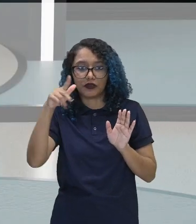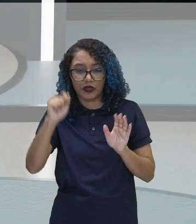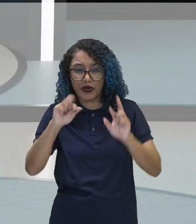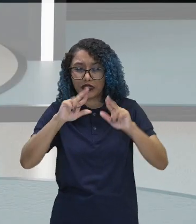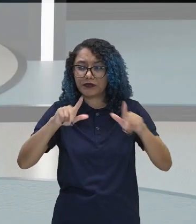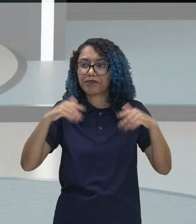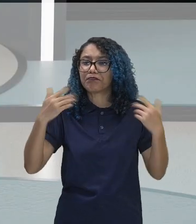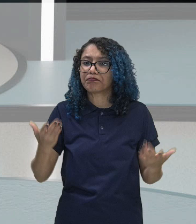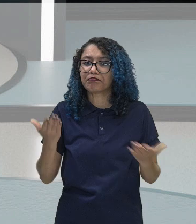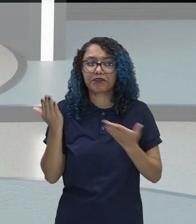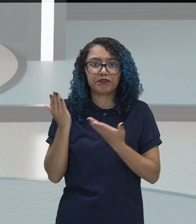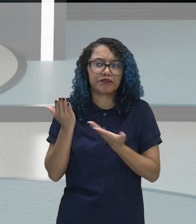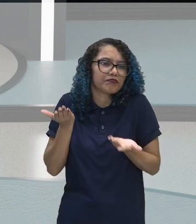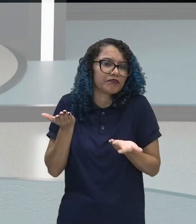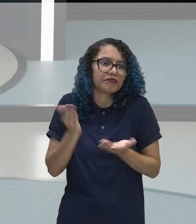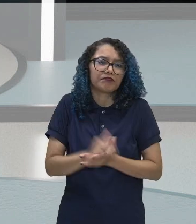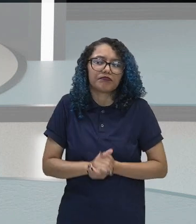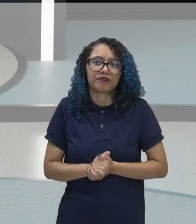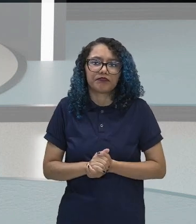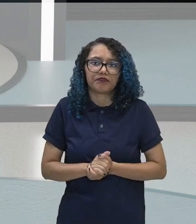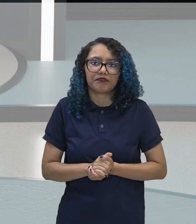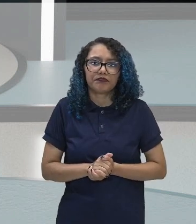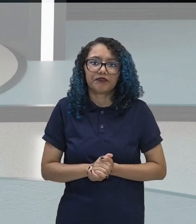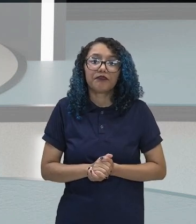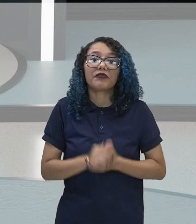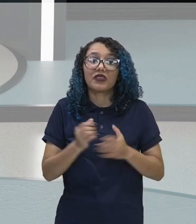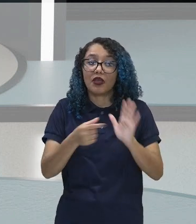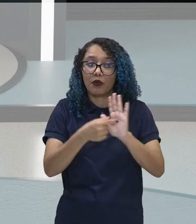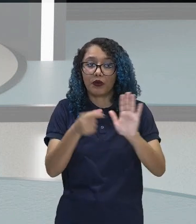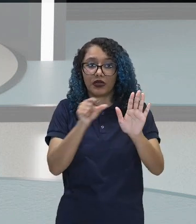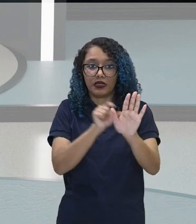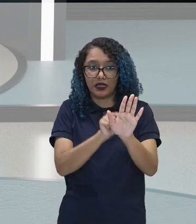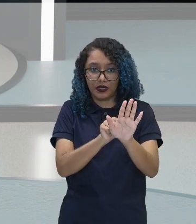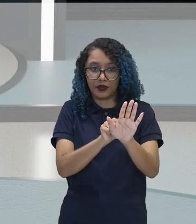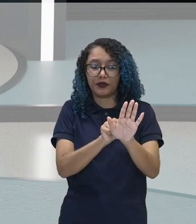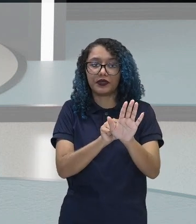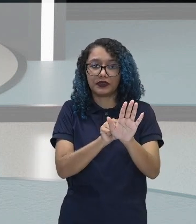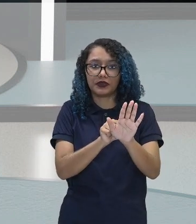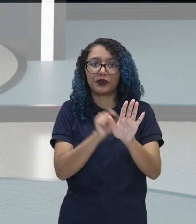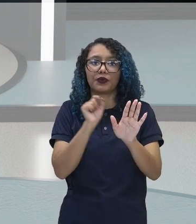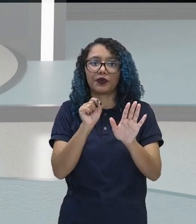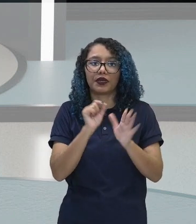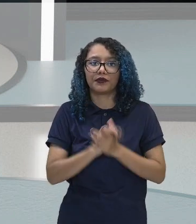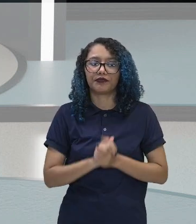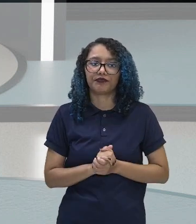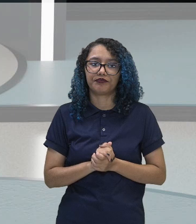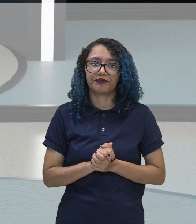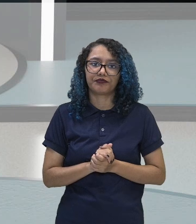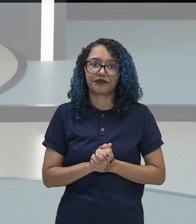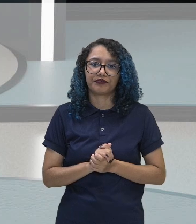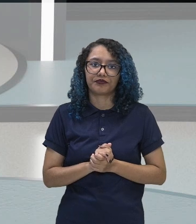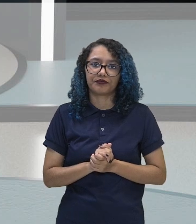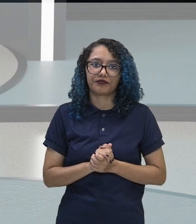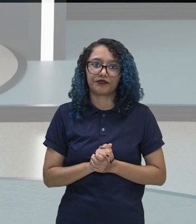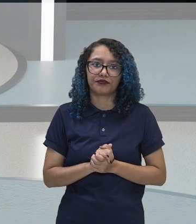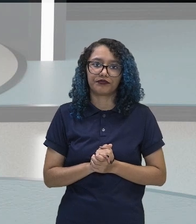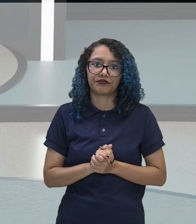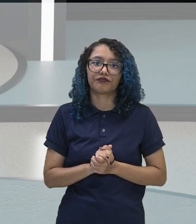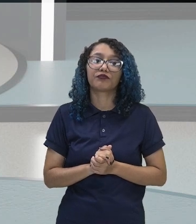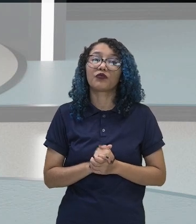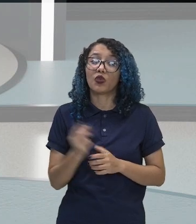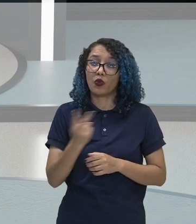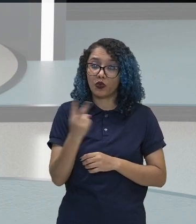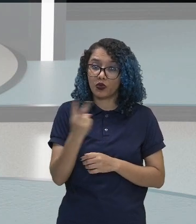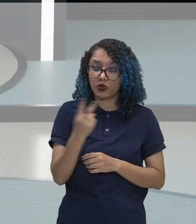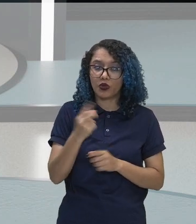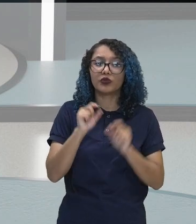diferença entre zeugma e elipse? A elipse, tal qual O zeugma, tal qual a elipse, é uma